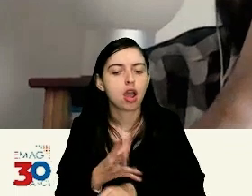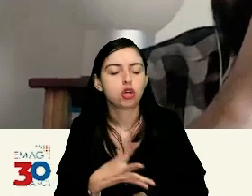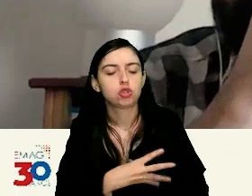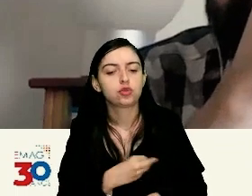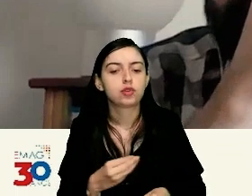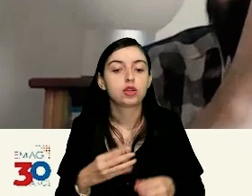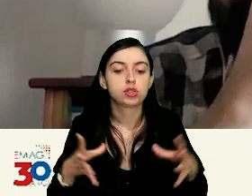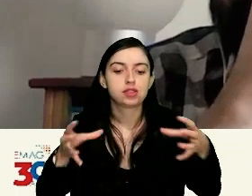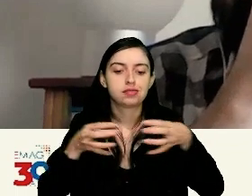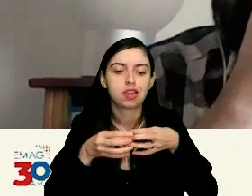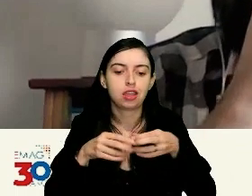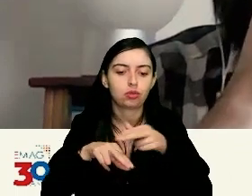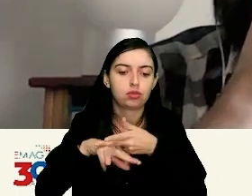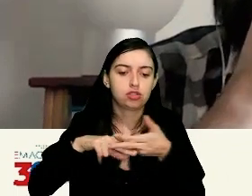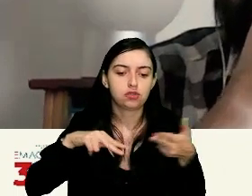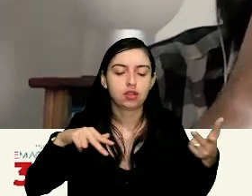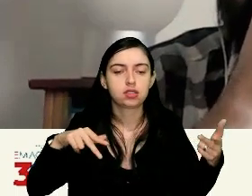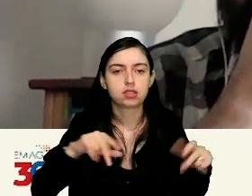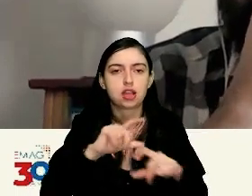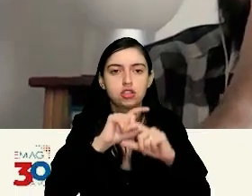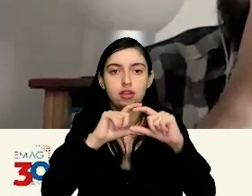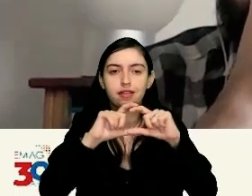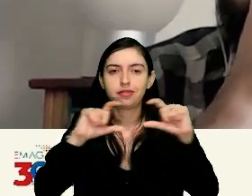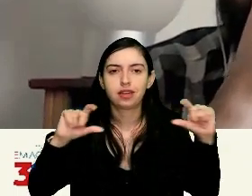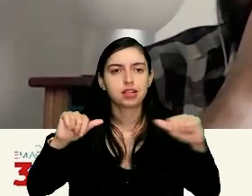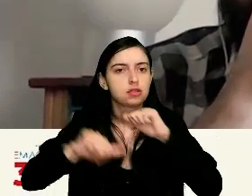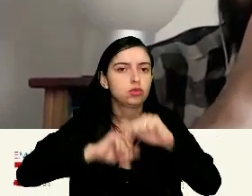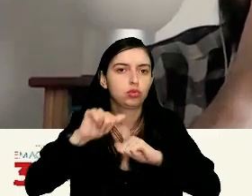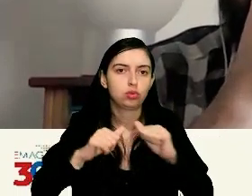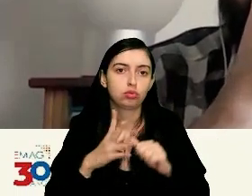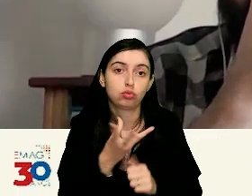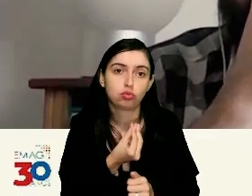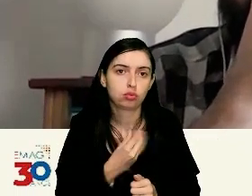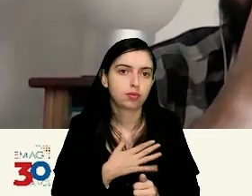Aquela frase mudou tudo para mim.